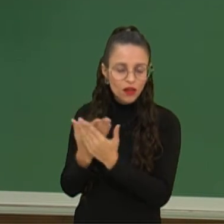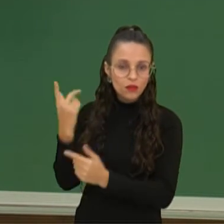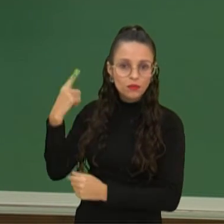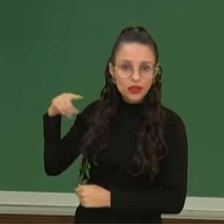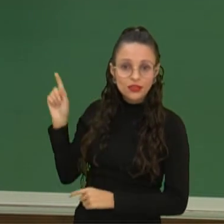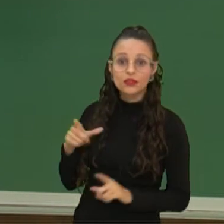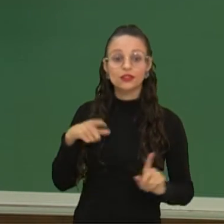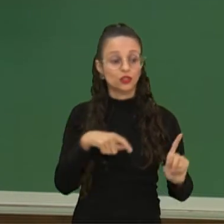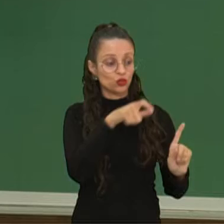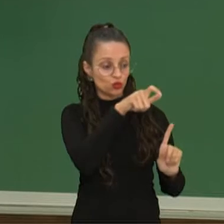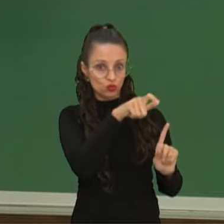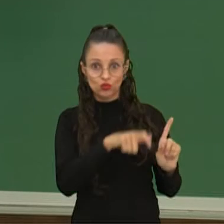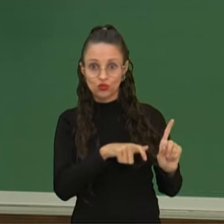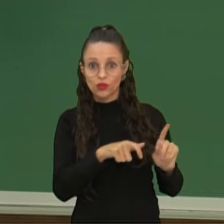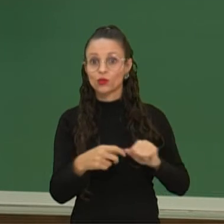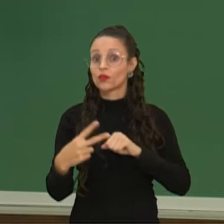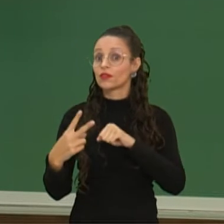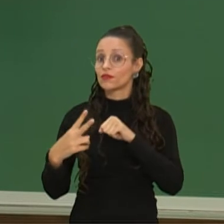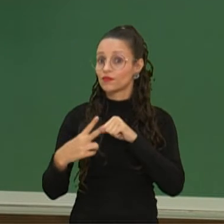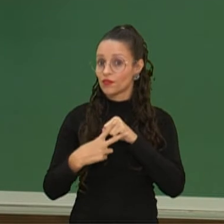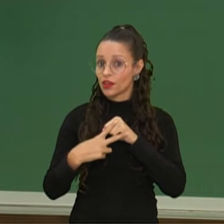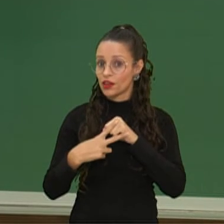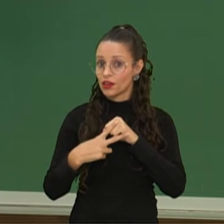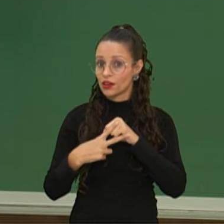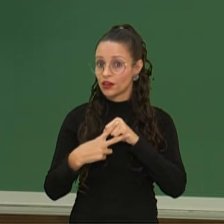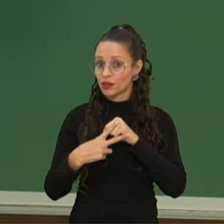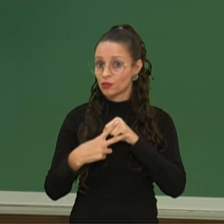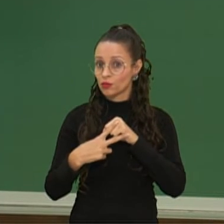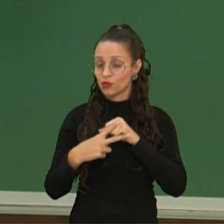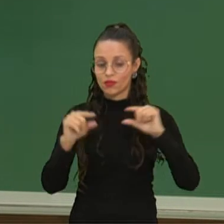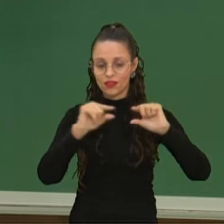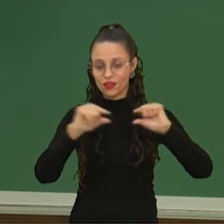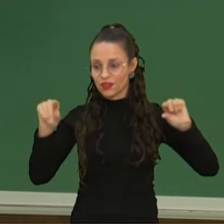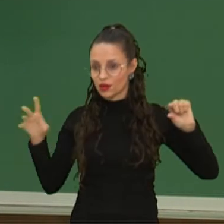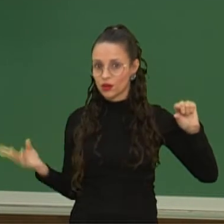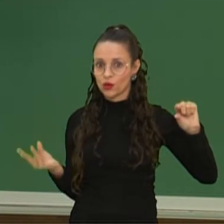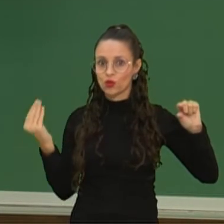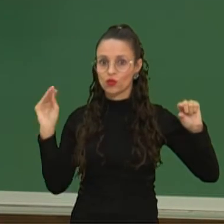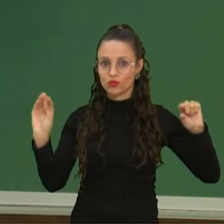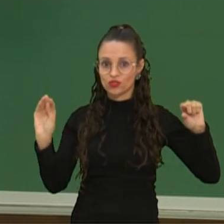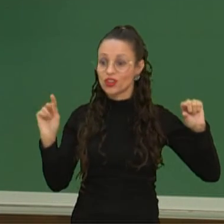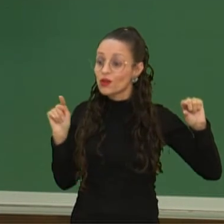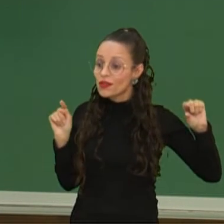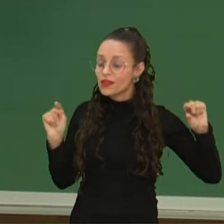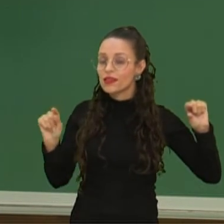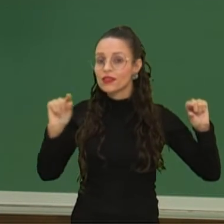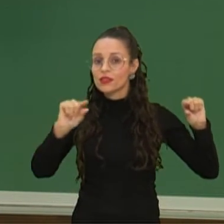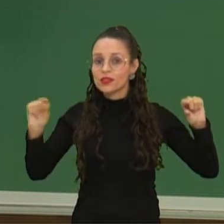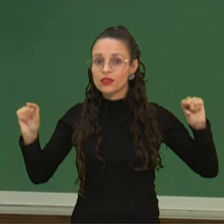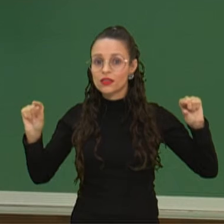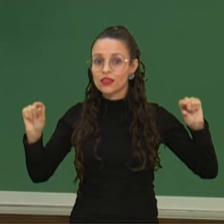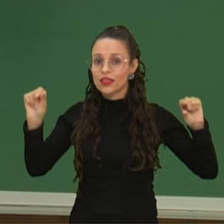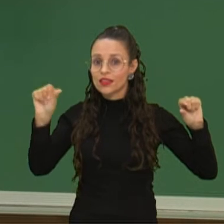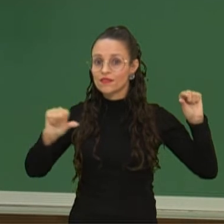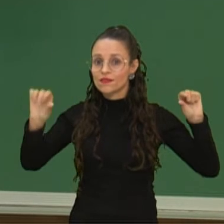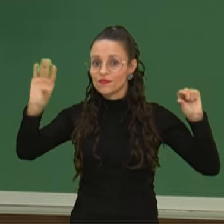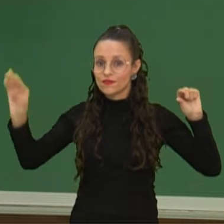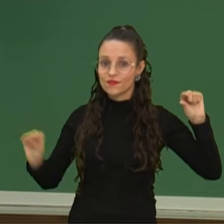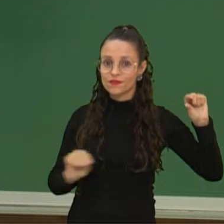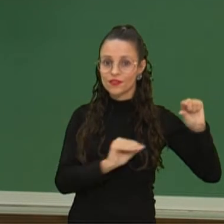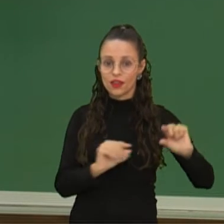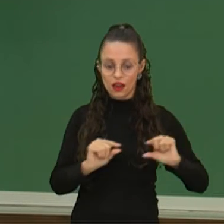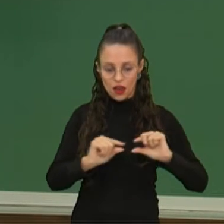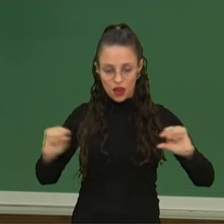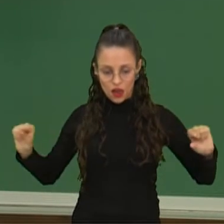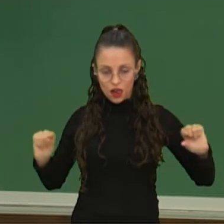um sujeito, a gente tem o verbo e a gente tem o seu objeto. O objeto da frase vira sujeito na voz